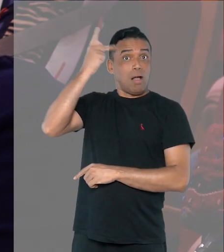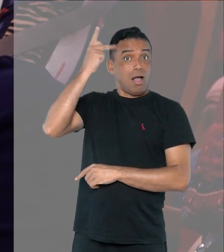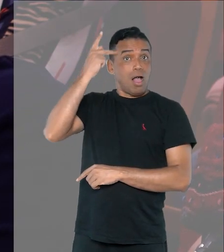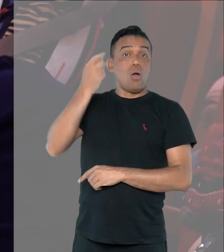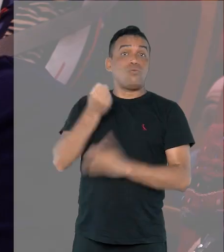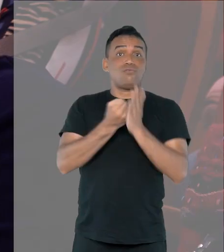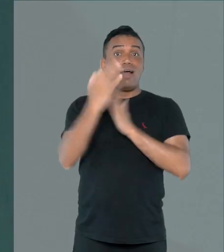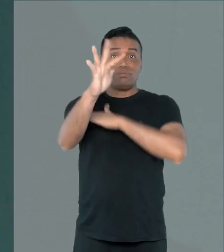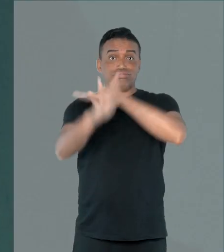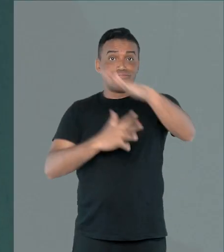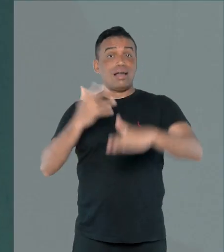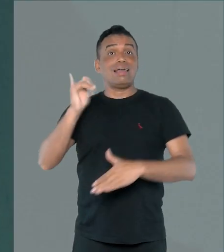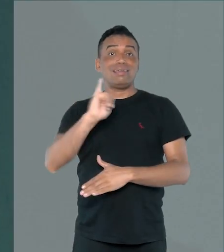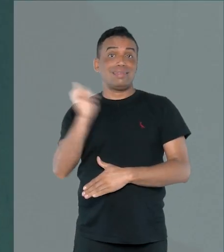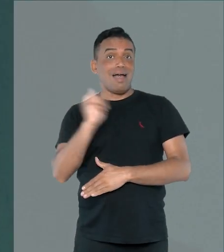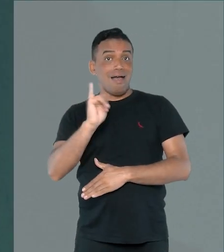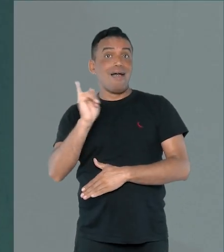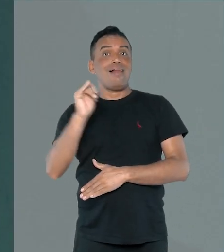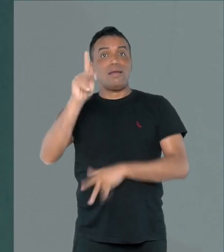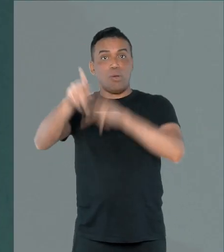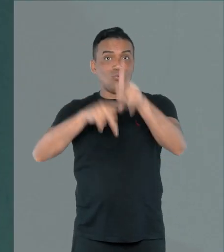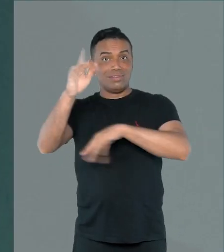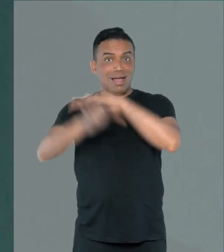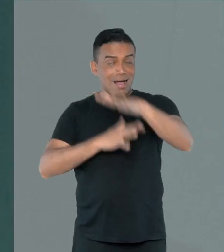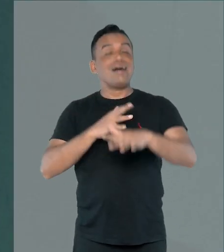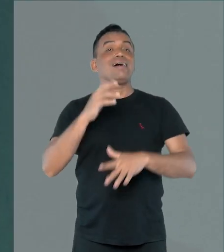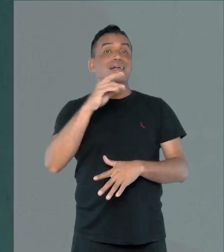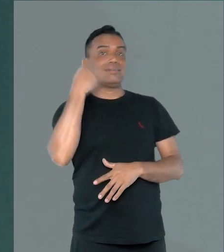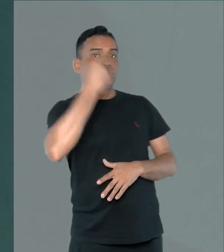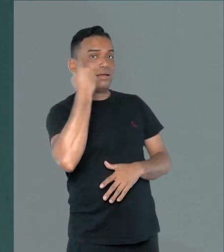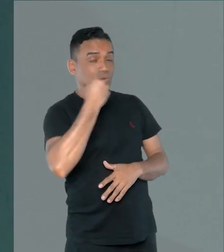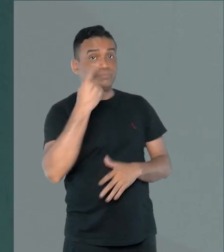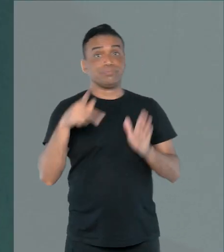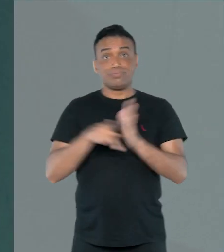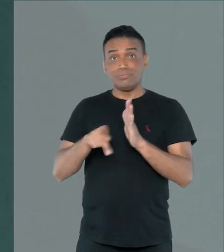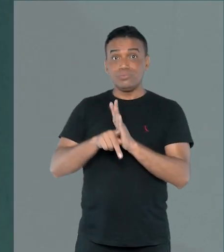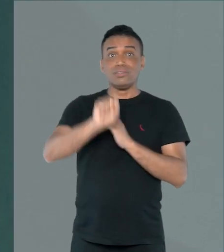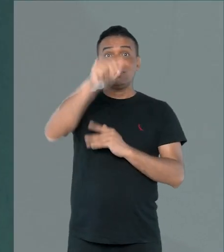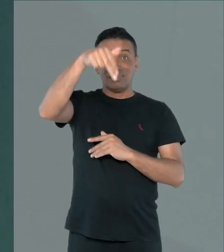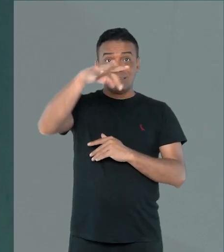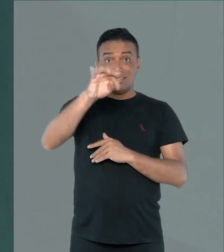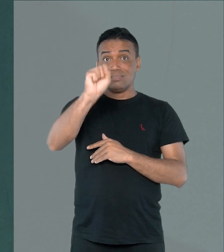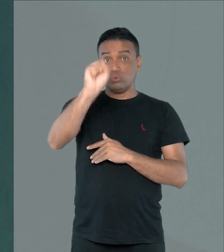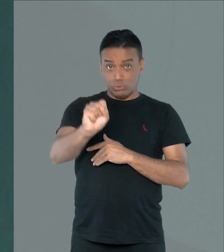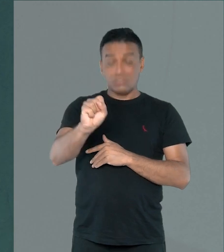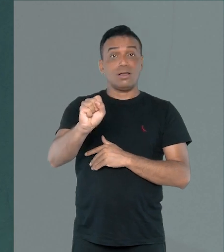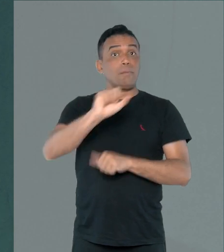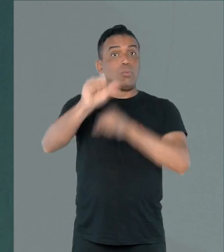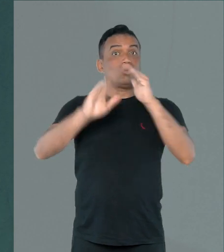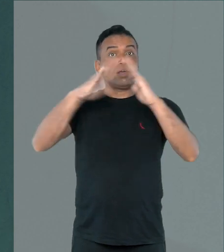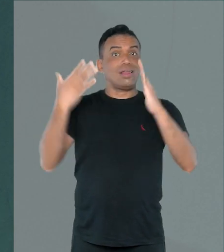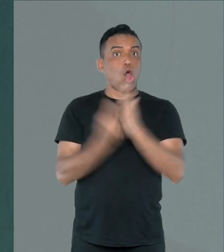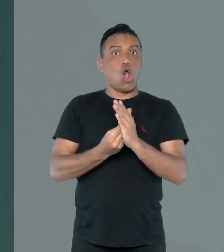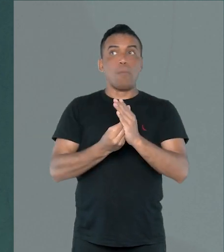italiana e espanhola, praticamente sem escravo, salvo em Santos, que vai se tornar uma espécie de quilombo a céu aberto. E esses barões do café são